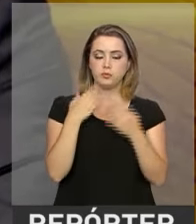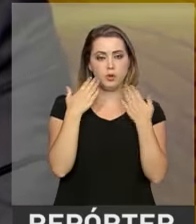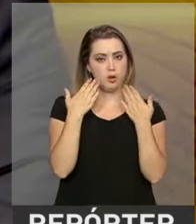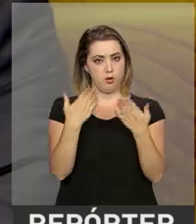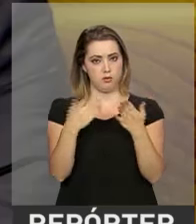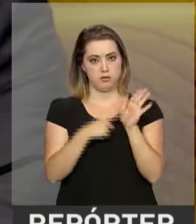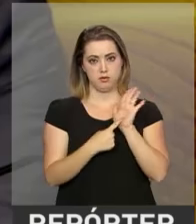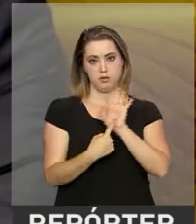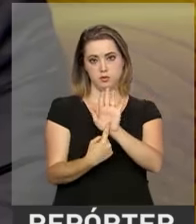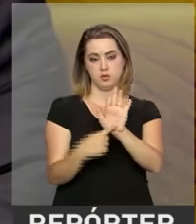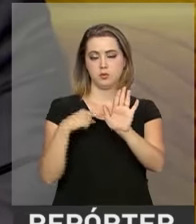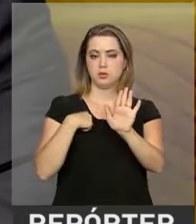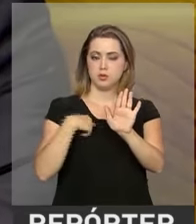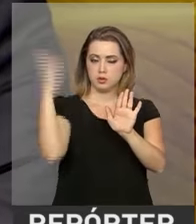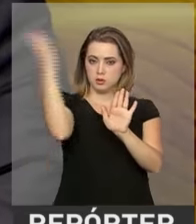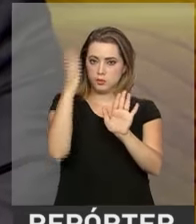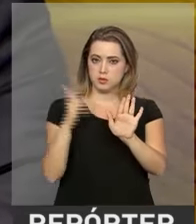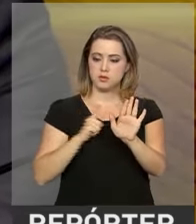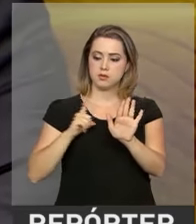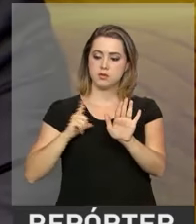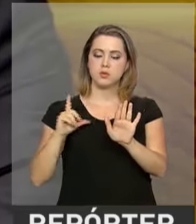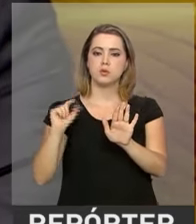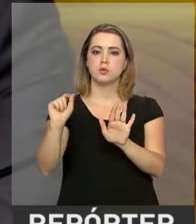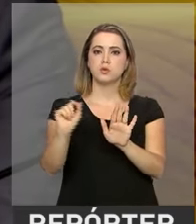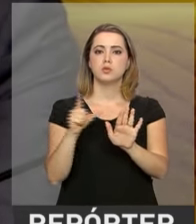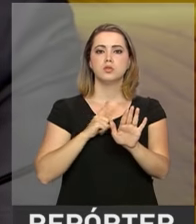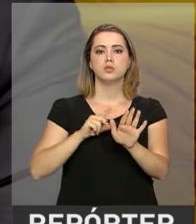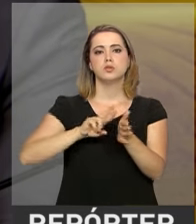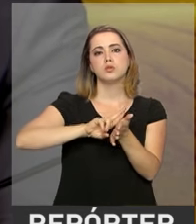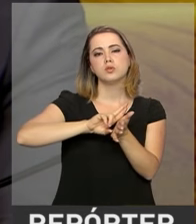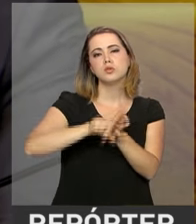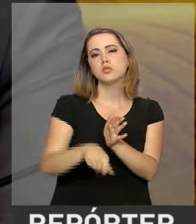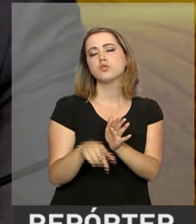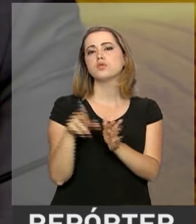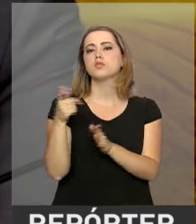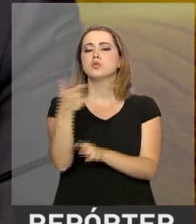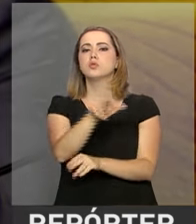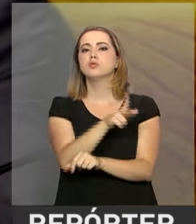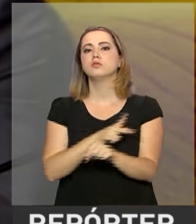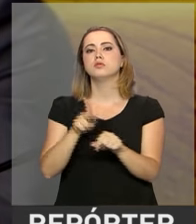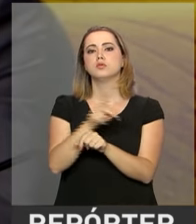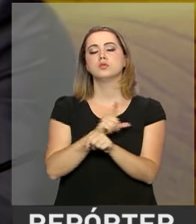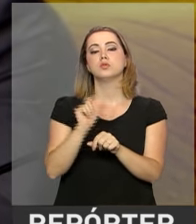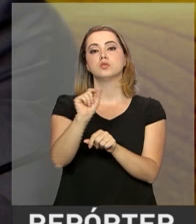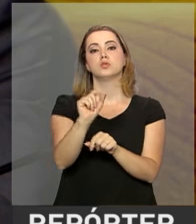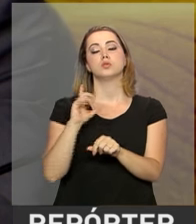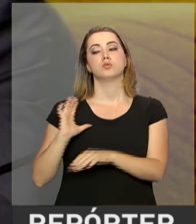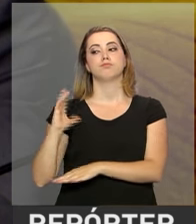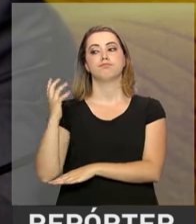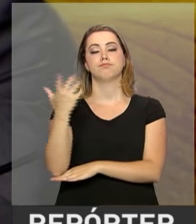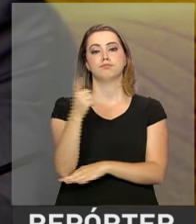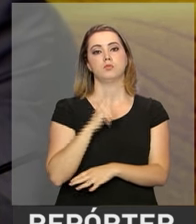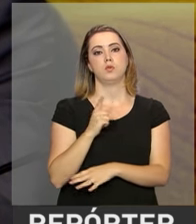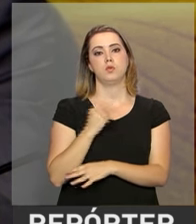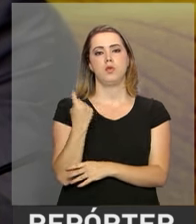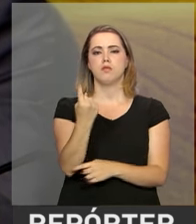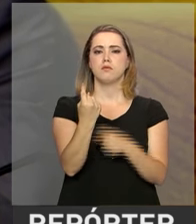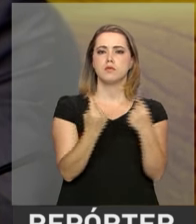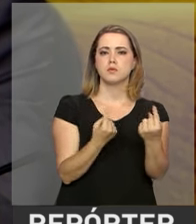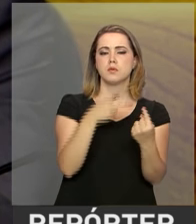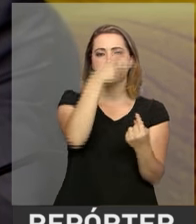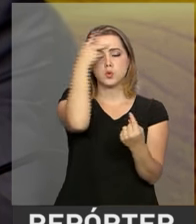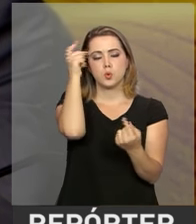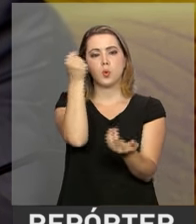ativo ambiental um motivo social que muito poucos países tem no mundo cada vez que alguém compra um produto